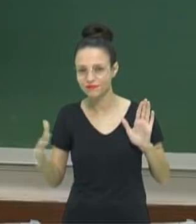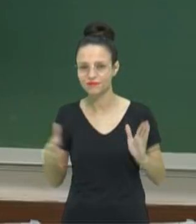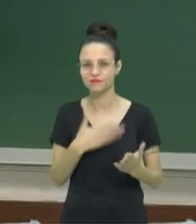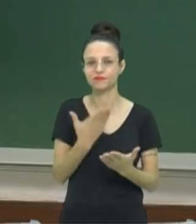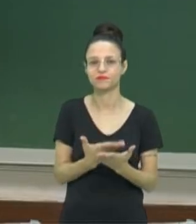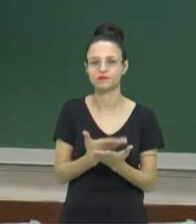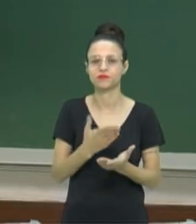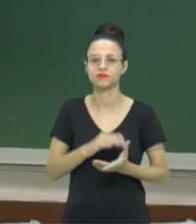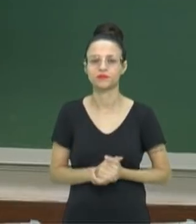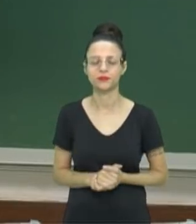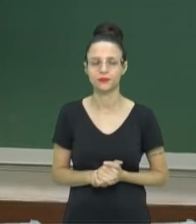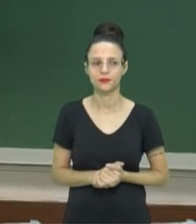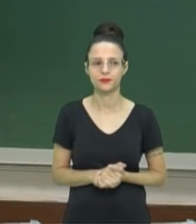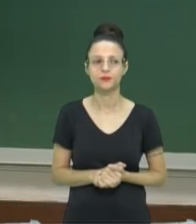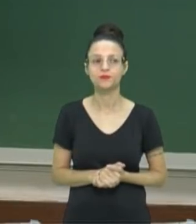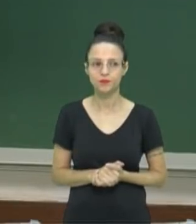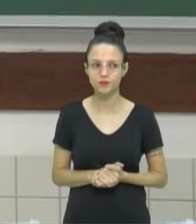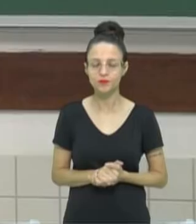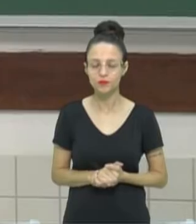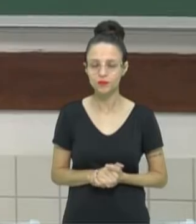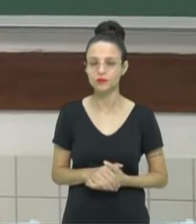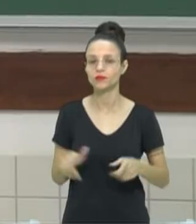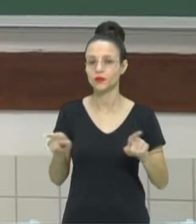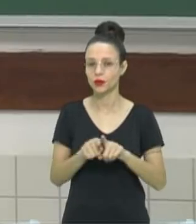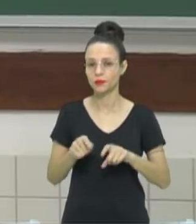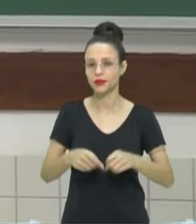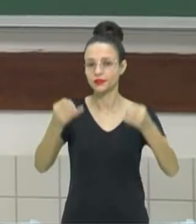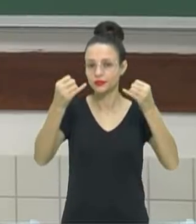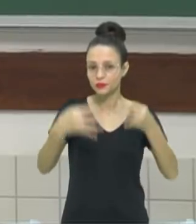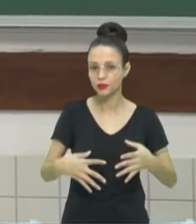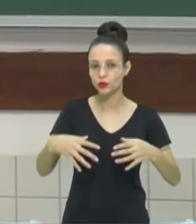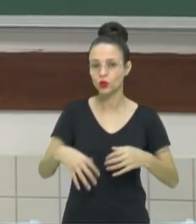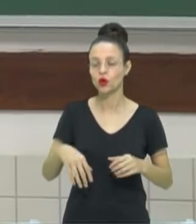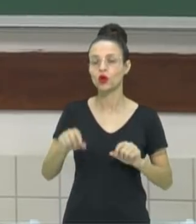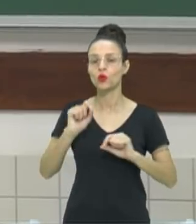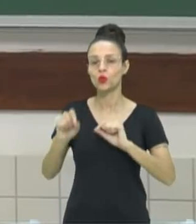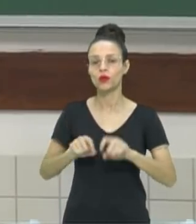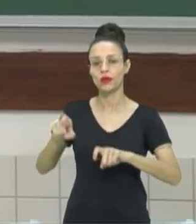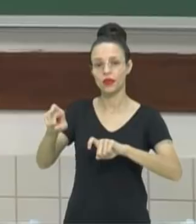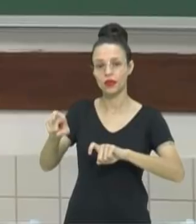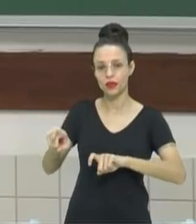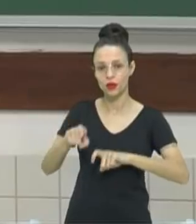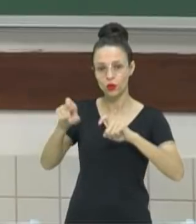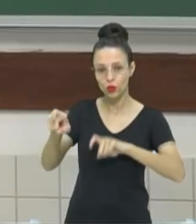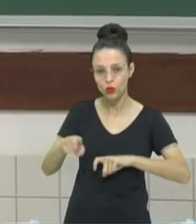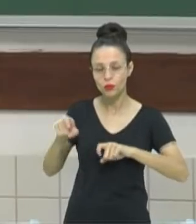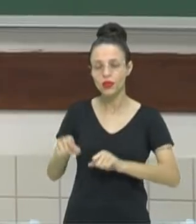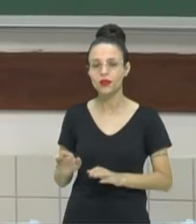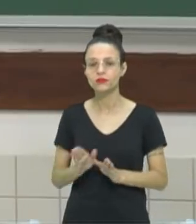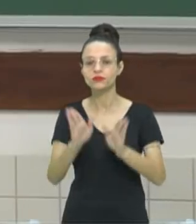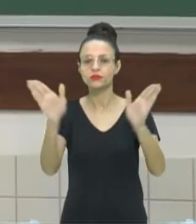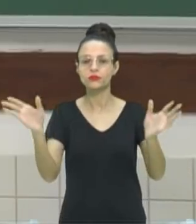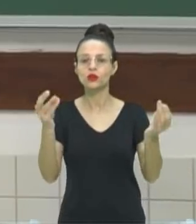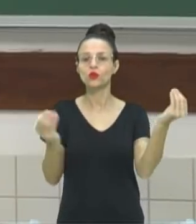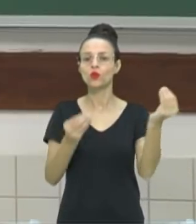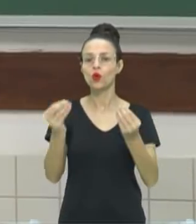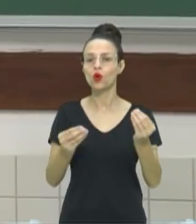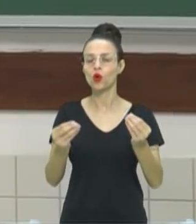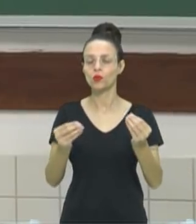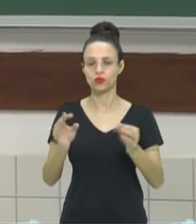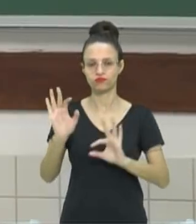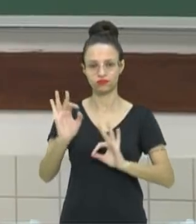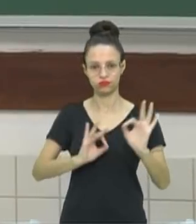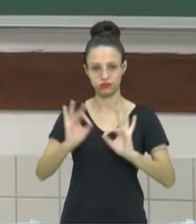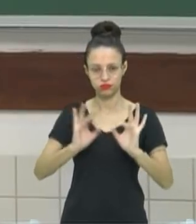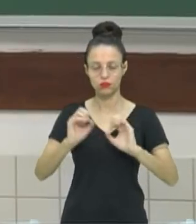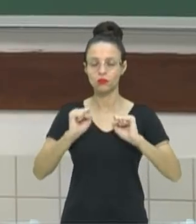aula. E aí nós tínhamos falado ali dos dois setores, então, da economia da região sul, como eles estão organizados. Nós